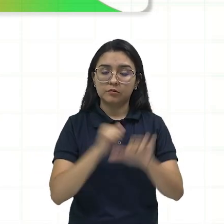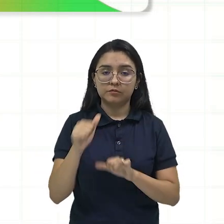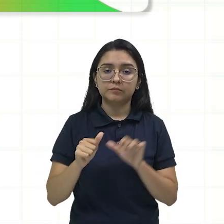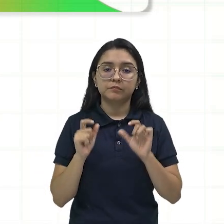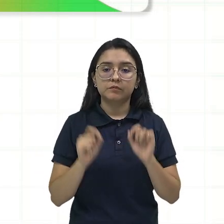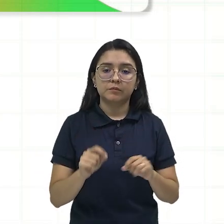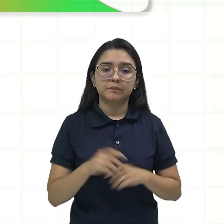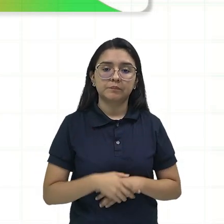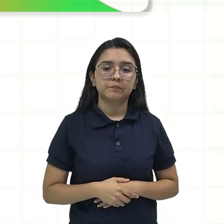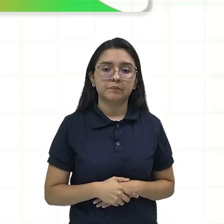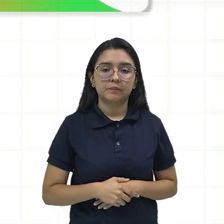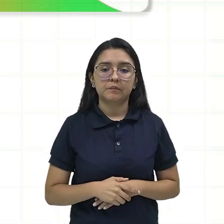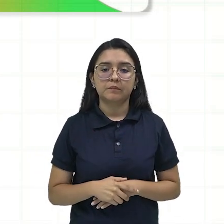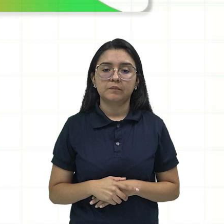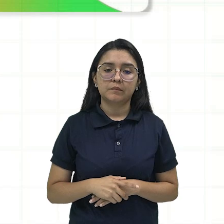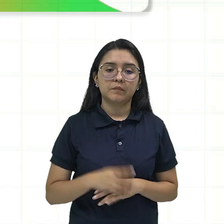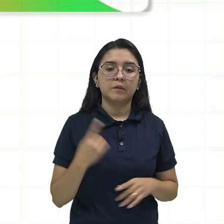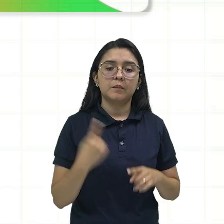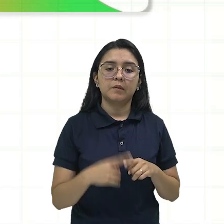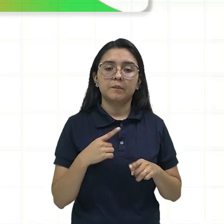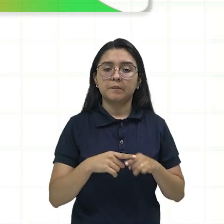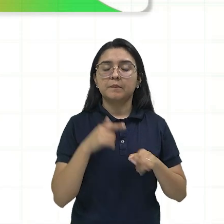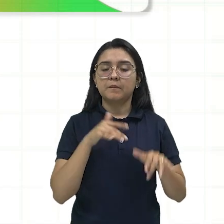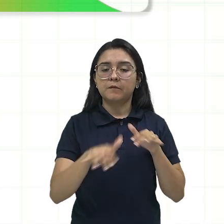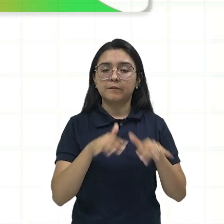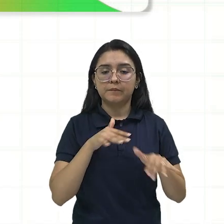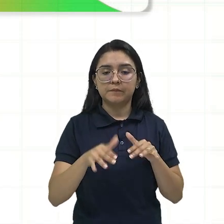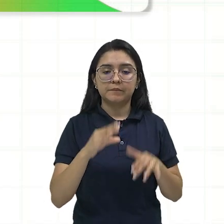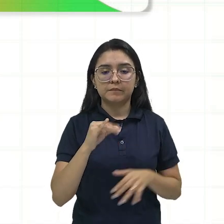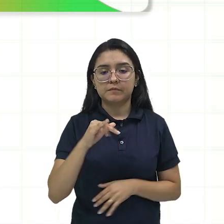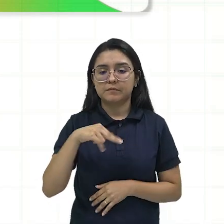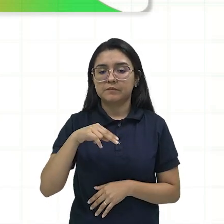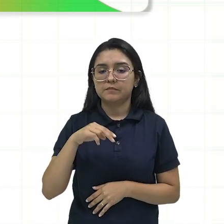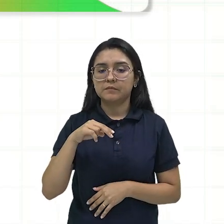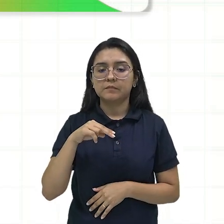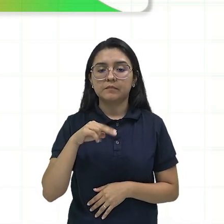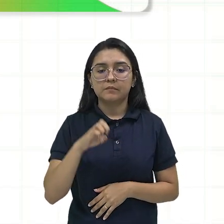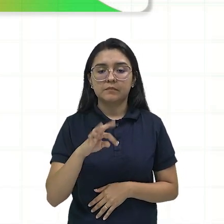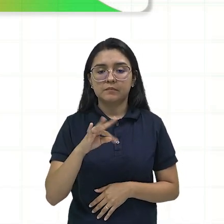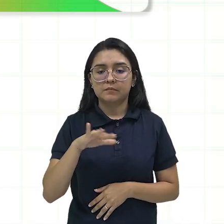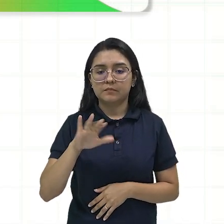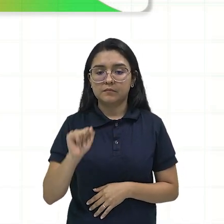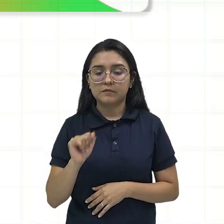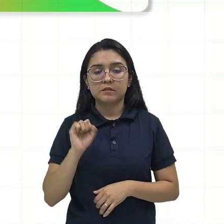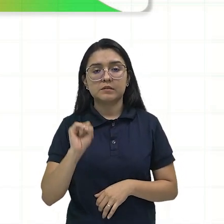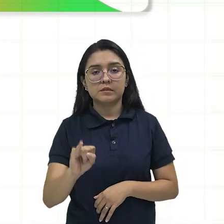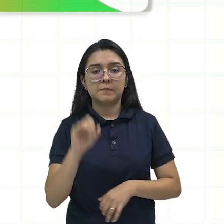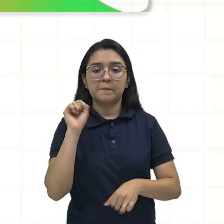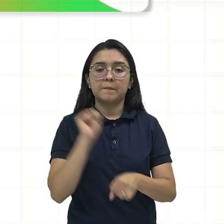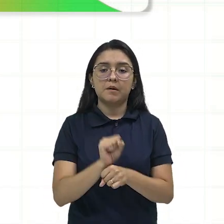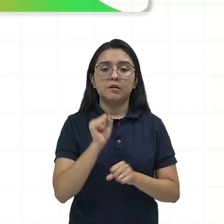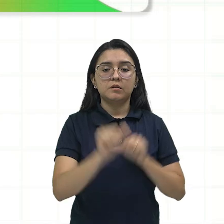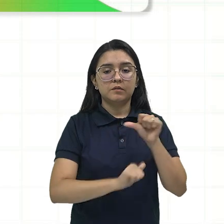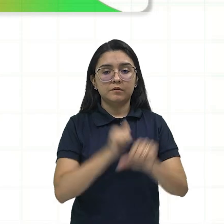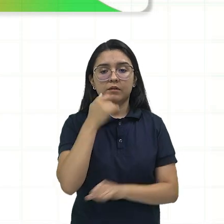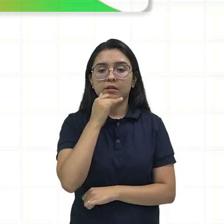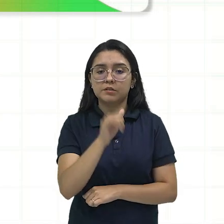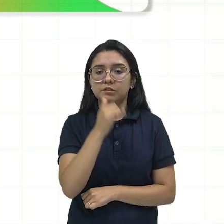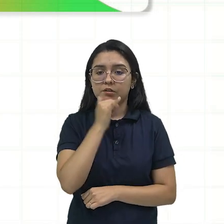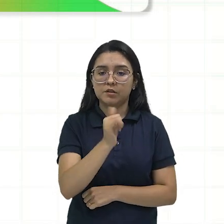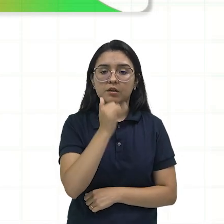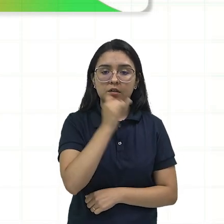existe mais, porque se eu falo em movimento, que é energia cinética, se o carro parou, ela já se transformou